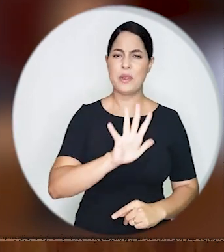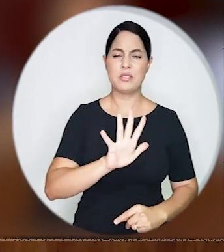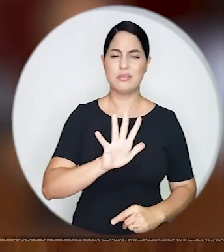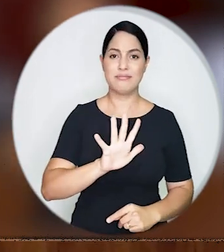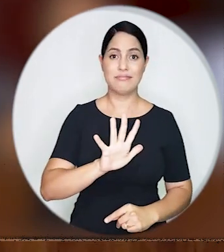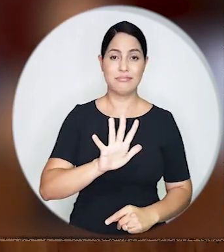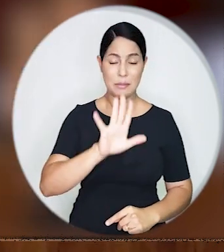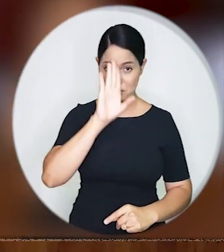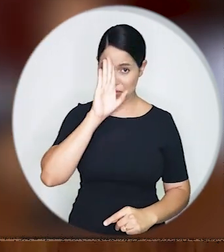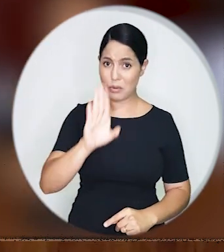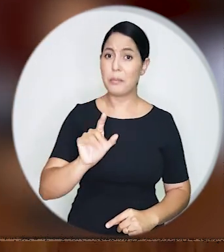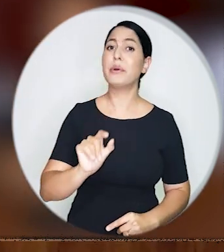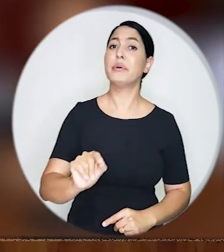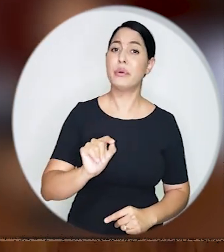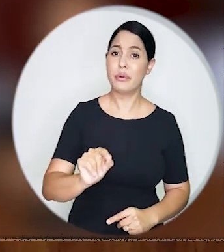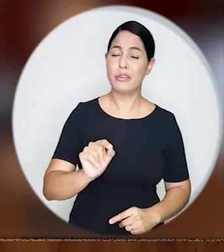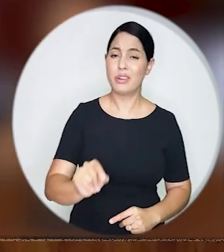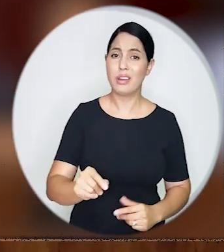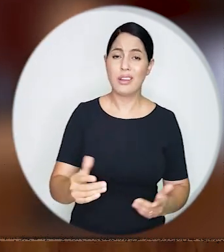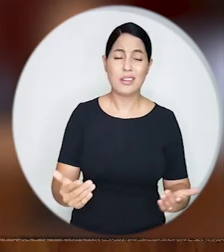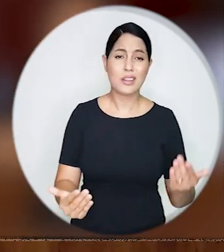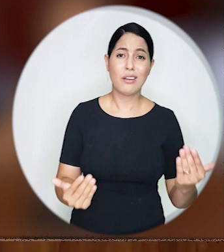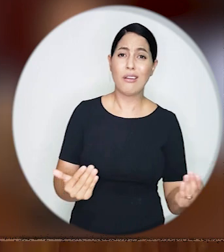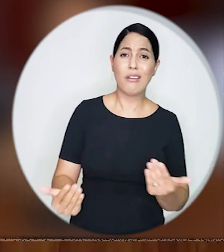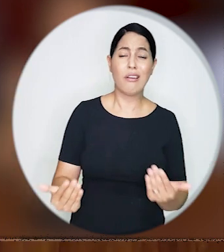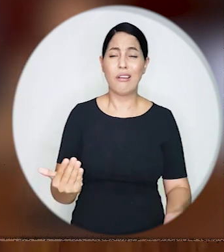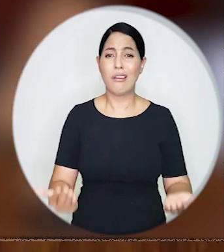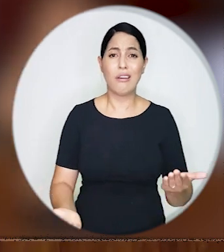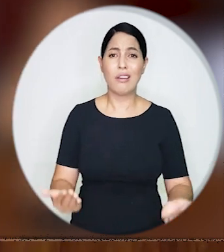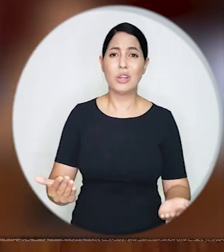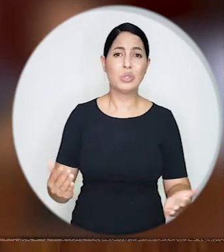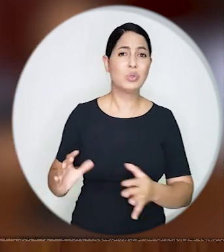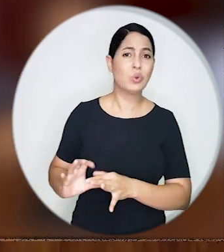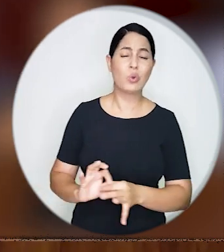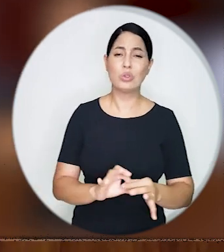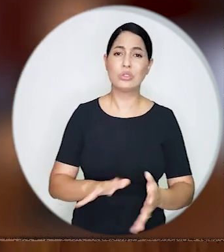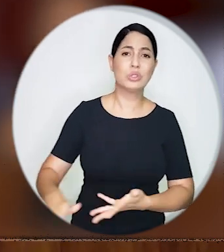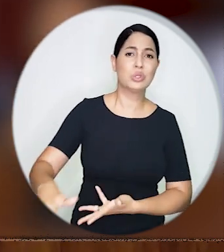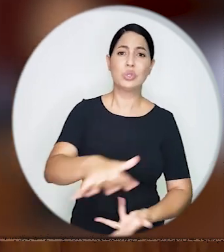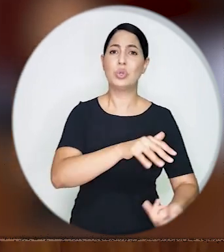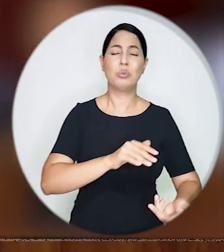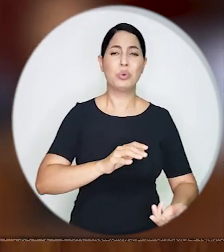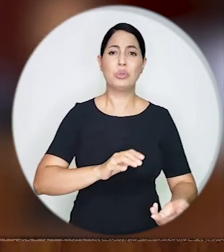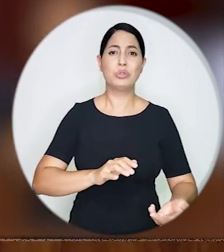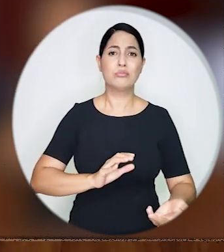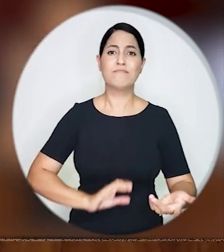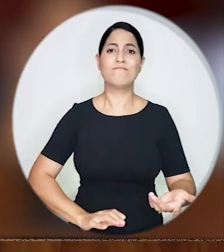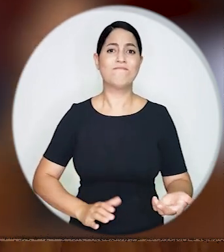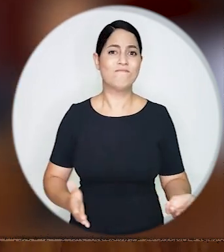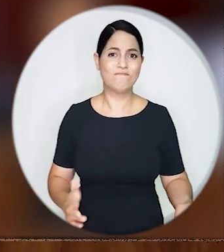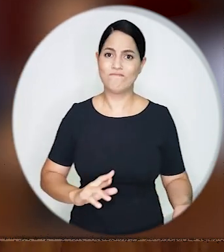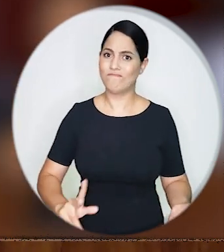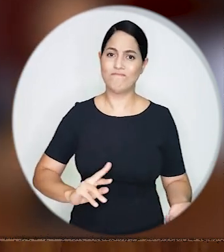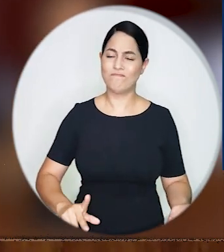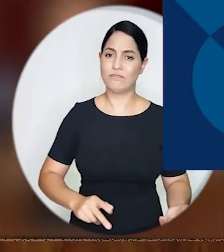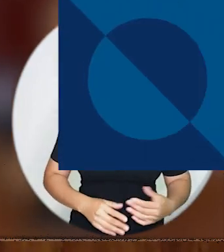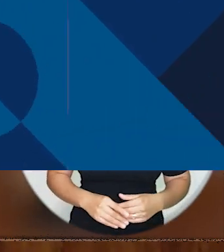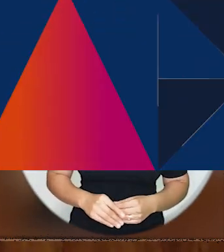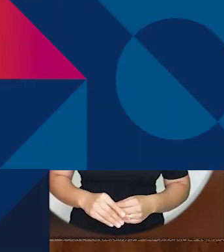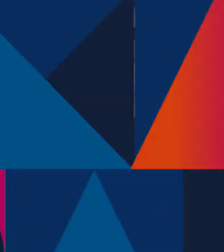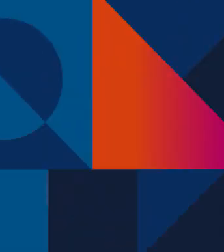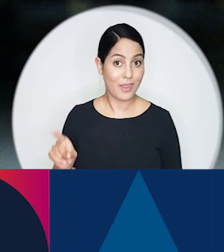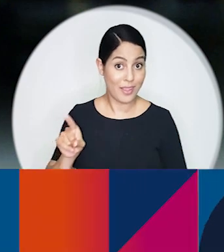sociedade brasileira e muito mais do que isso, consequências desproporcionais e intoleráveis para um mundo